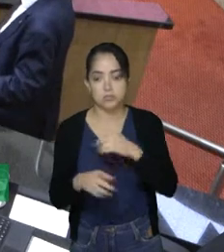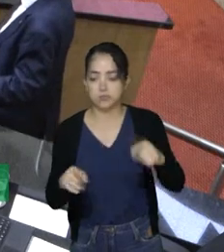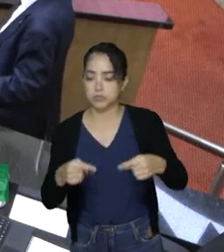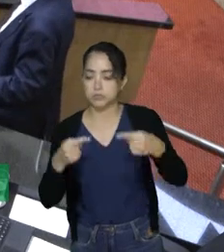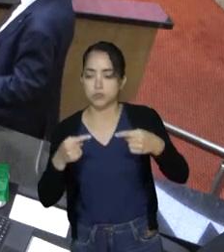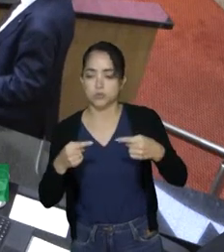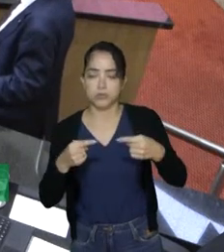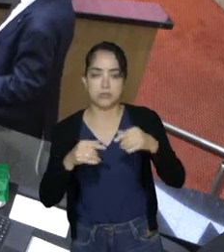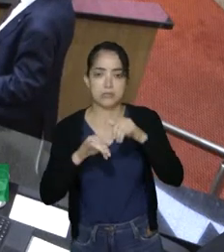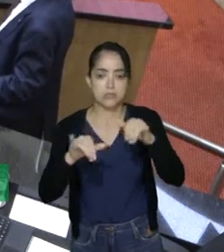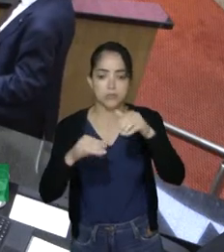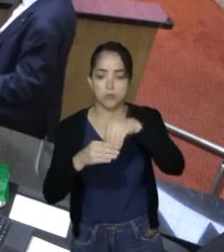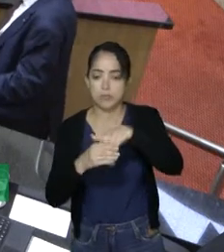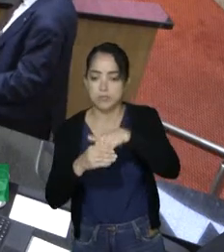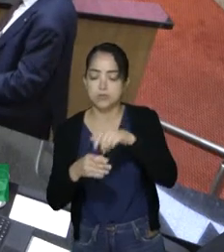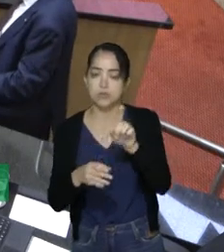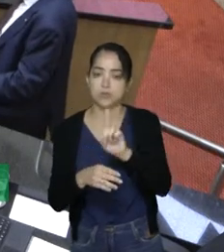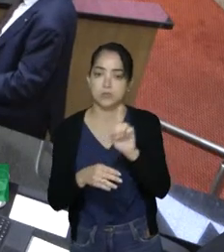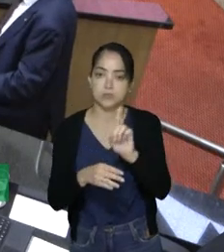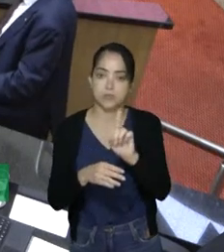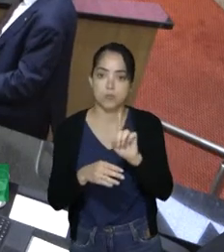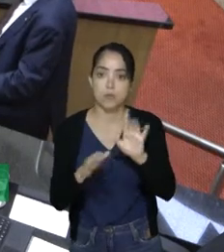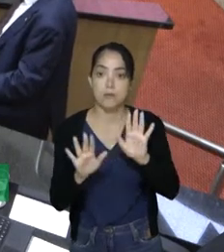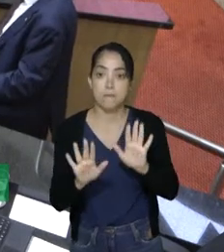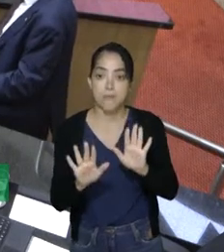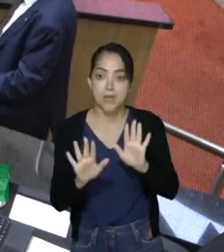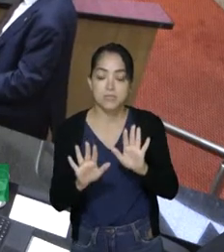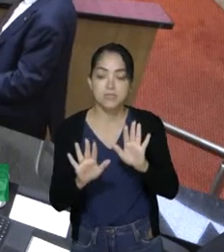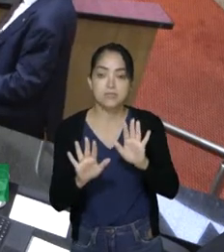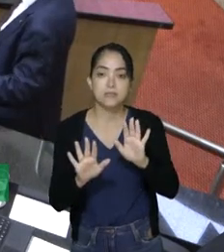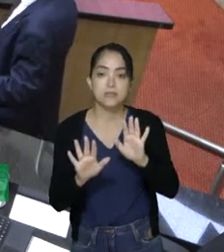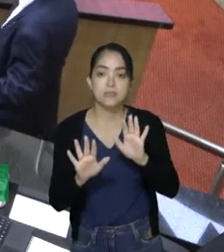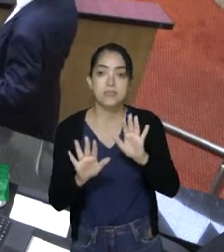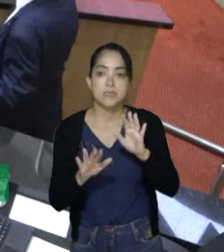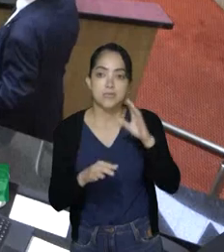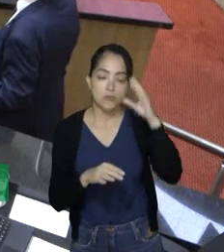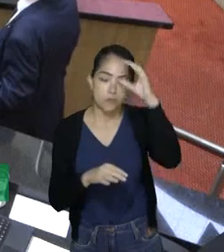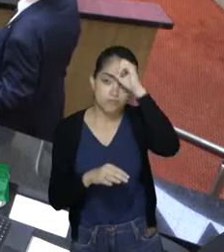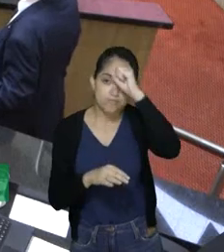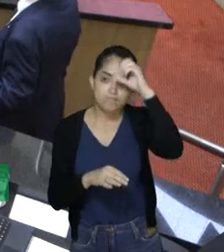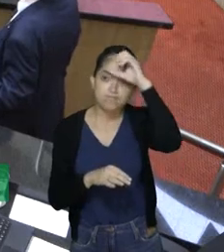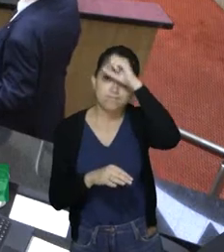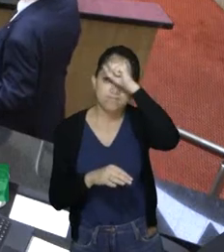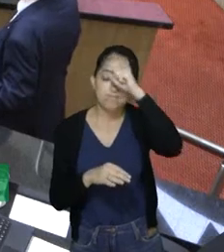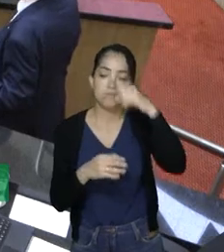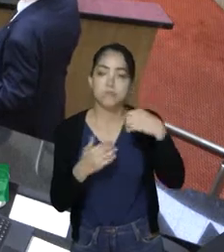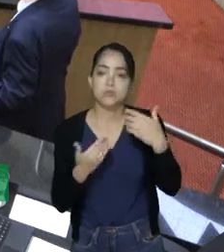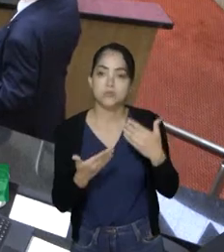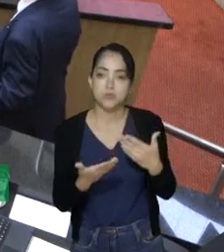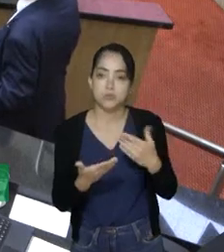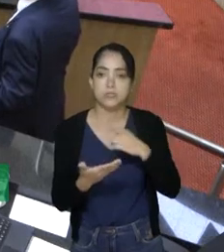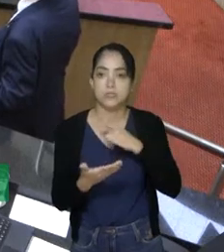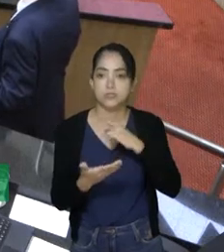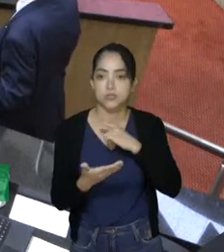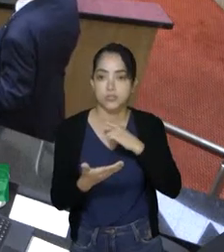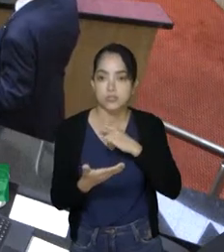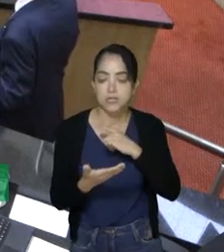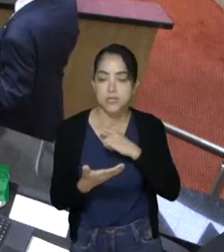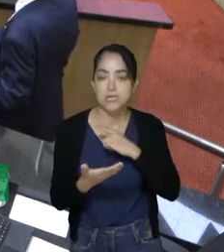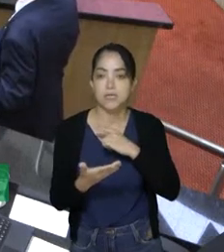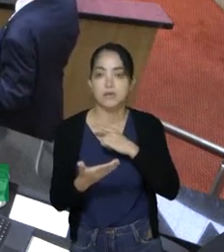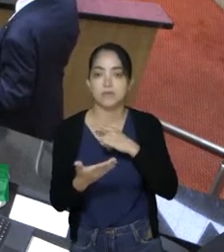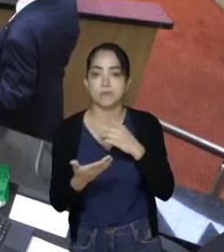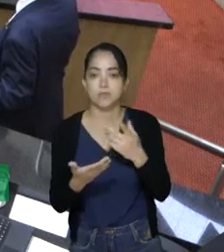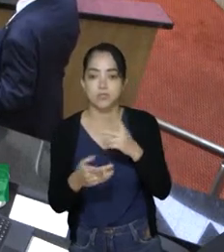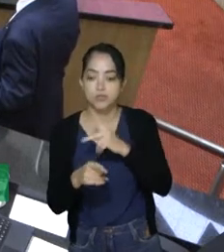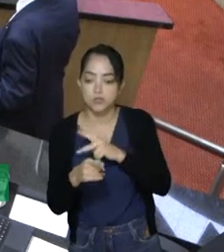eleições, mas com toda essa história de aprendizado que nós tivemos, de realizações